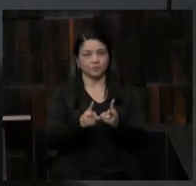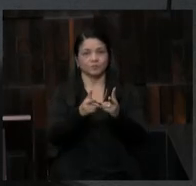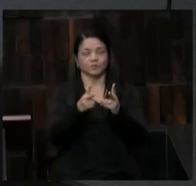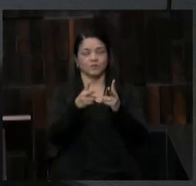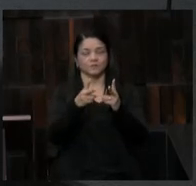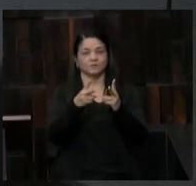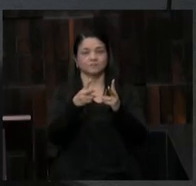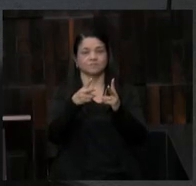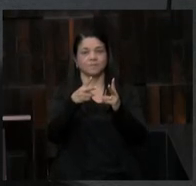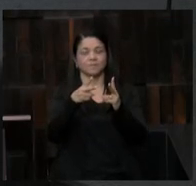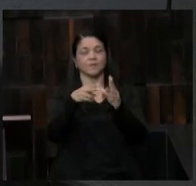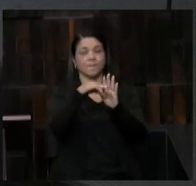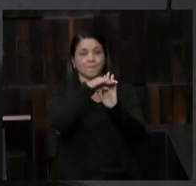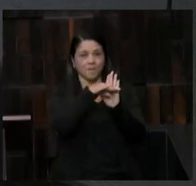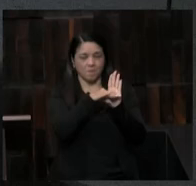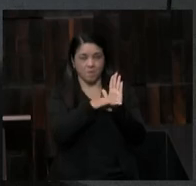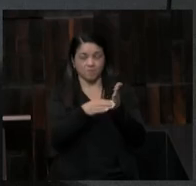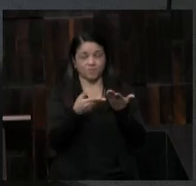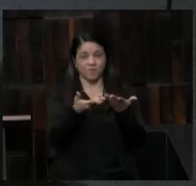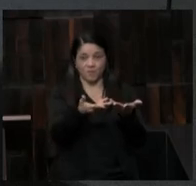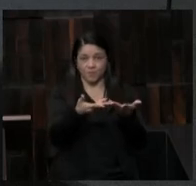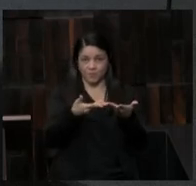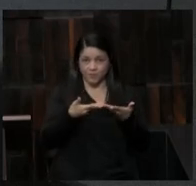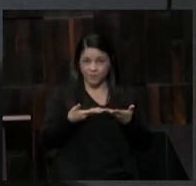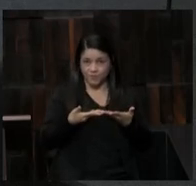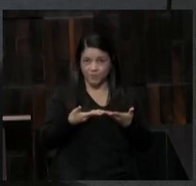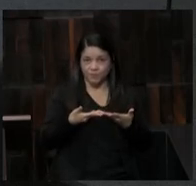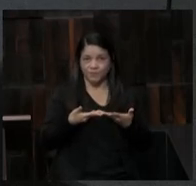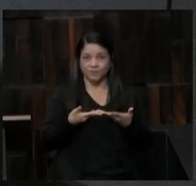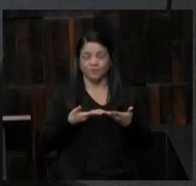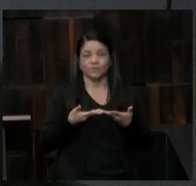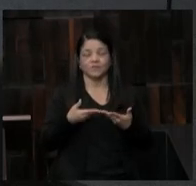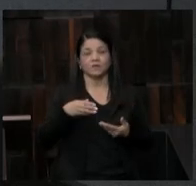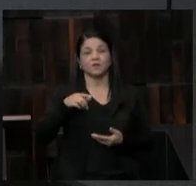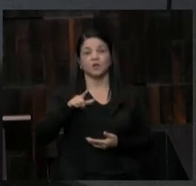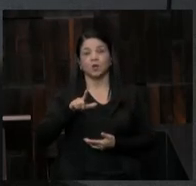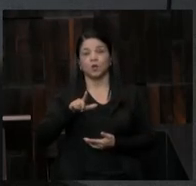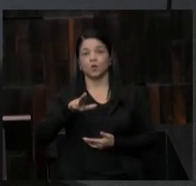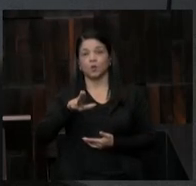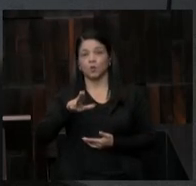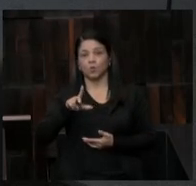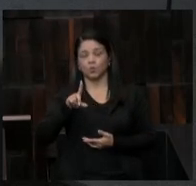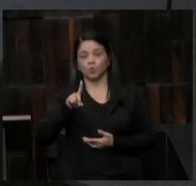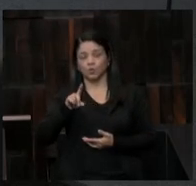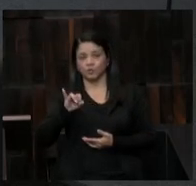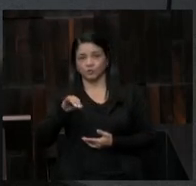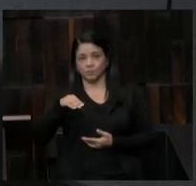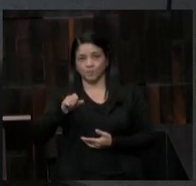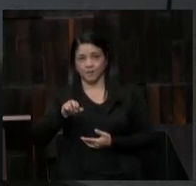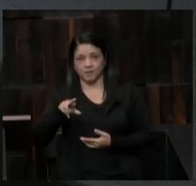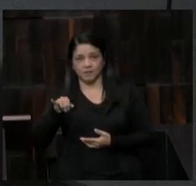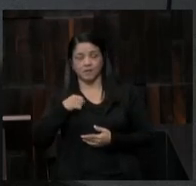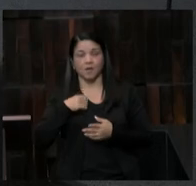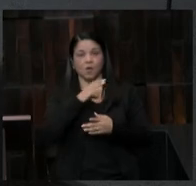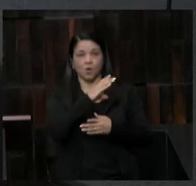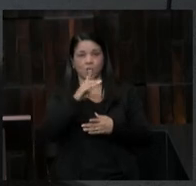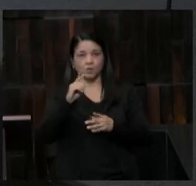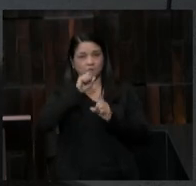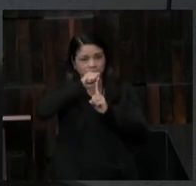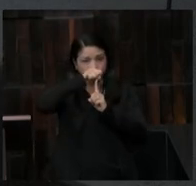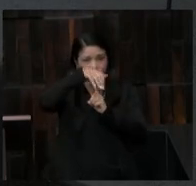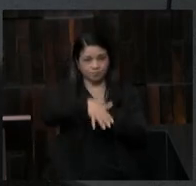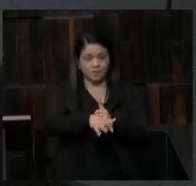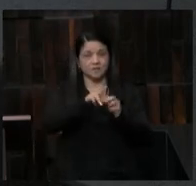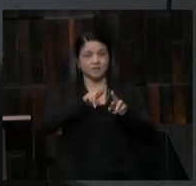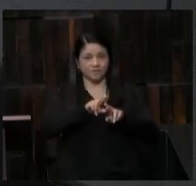gente convida agora a senhora Lourdes Maria, coordenadora da Catequese